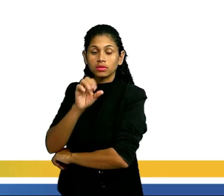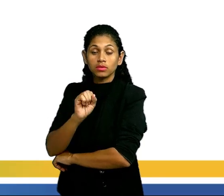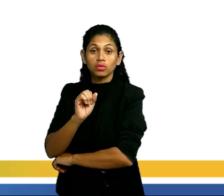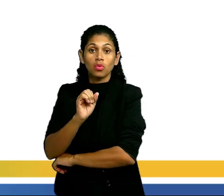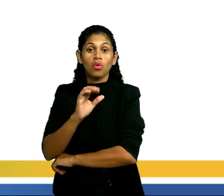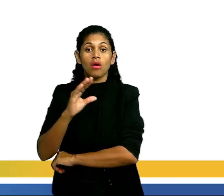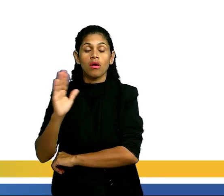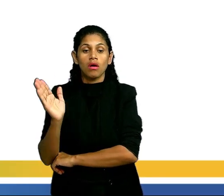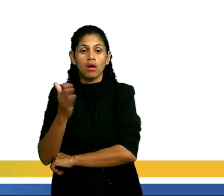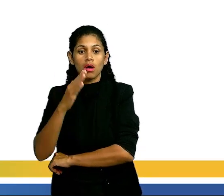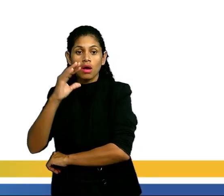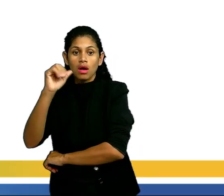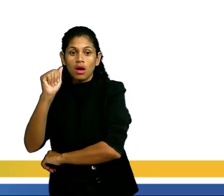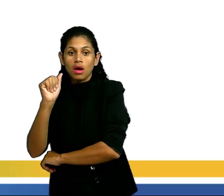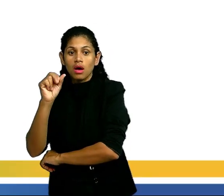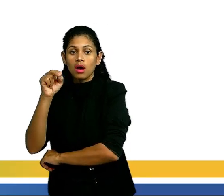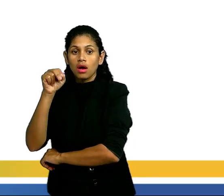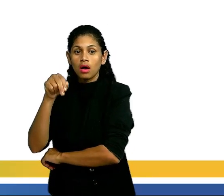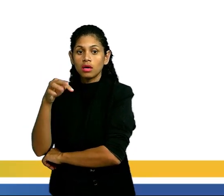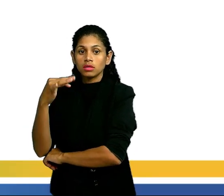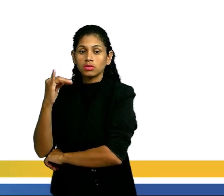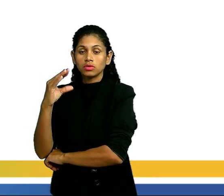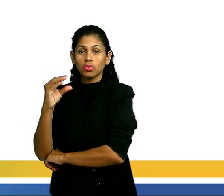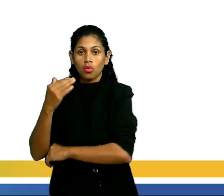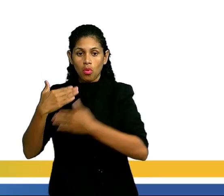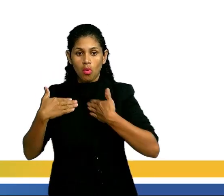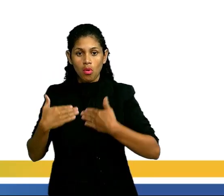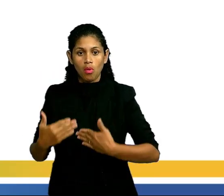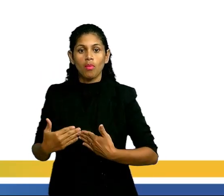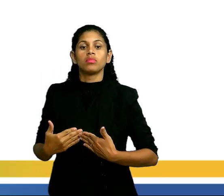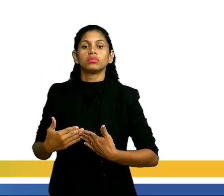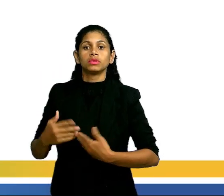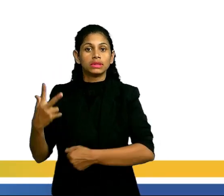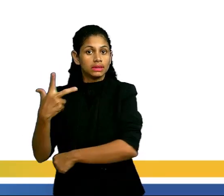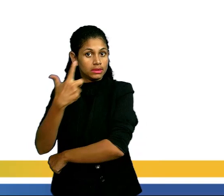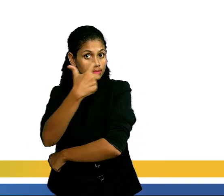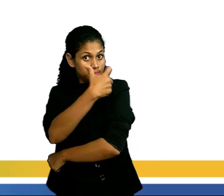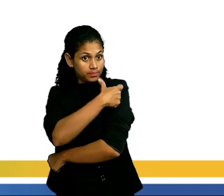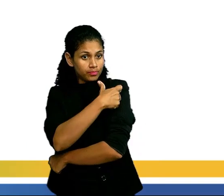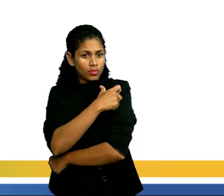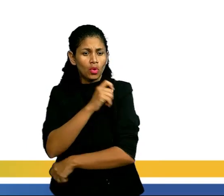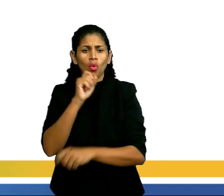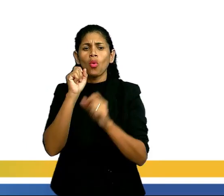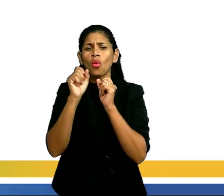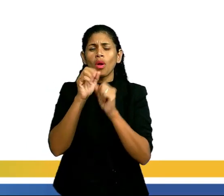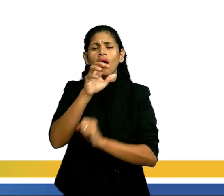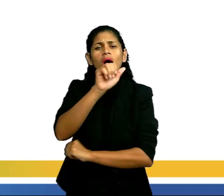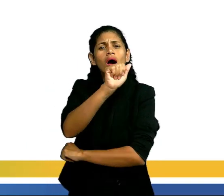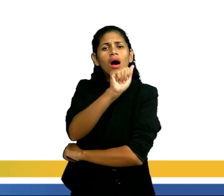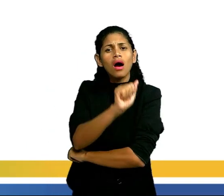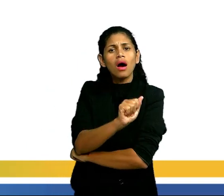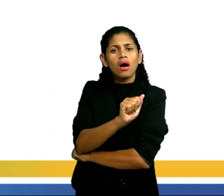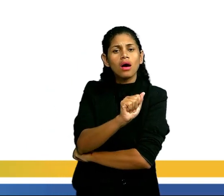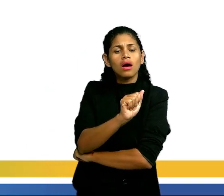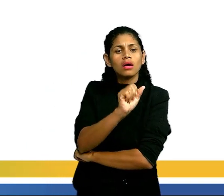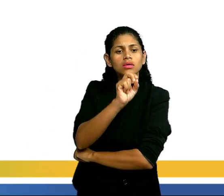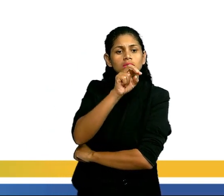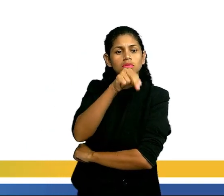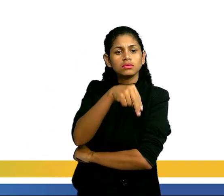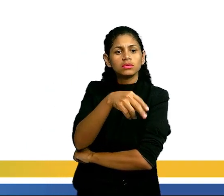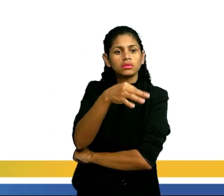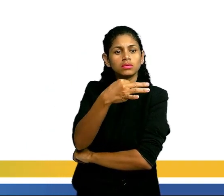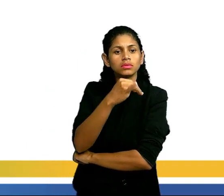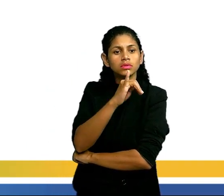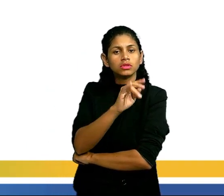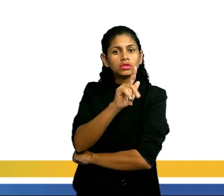compreenderemos, né, melhor a relação existente entre eles. Primeiramente, o que são antígenos? Os